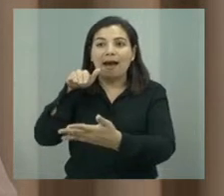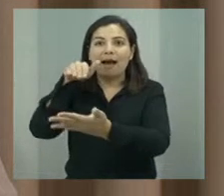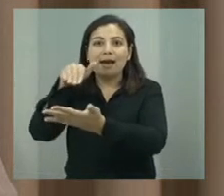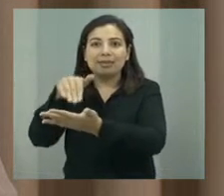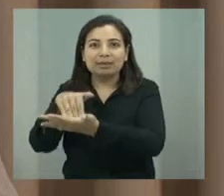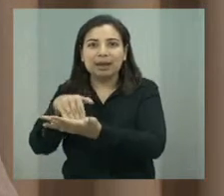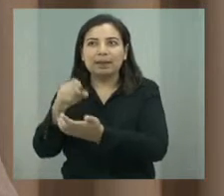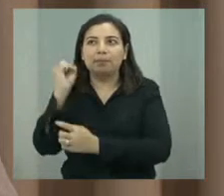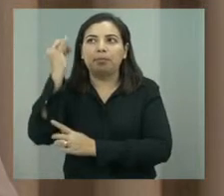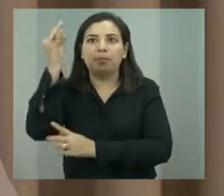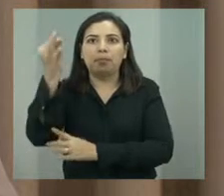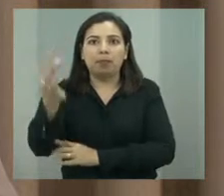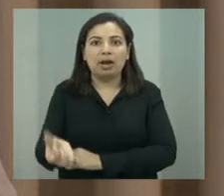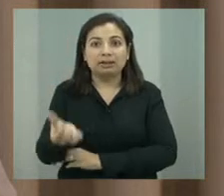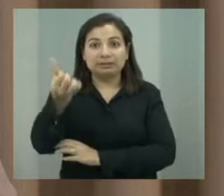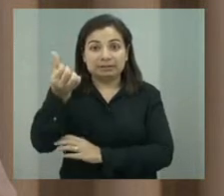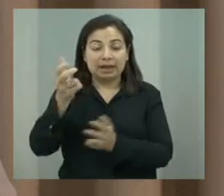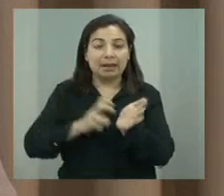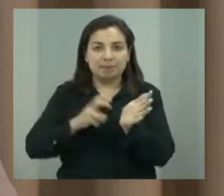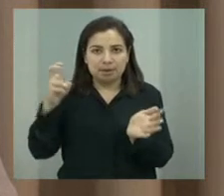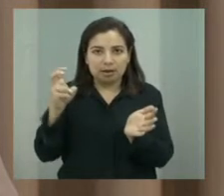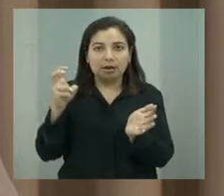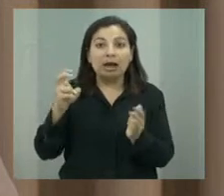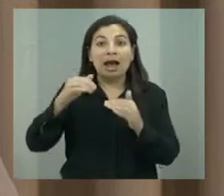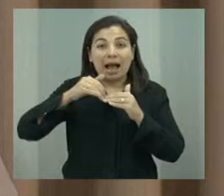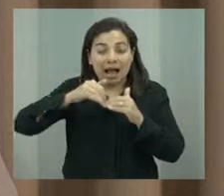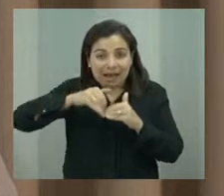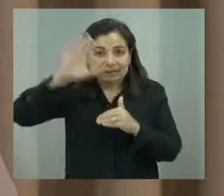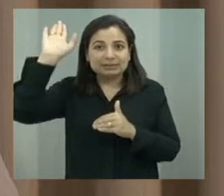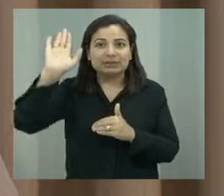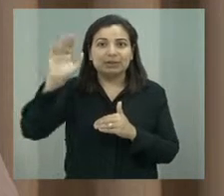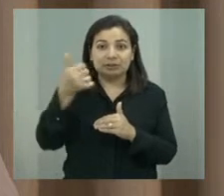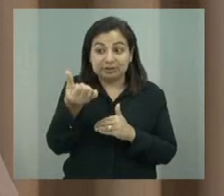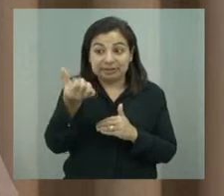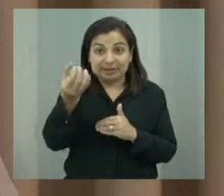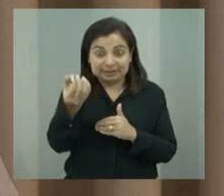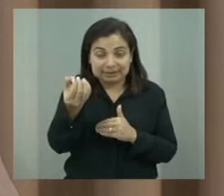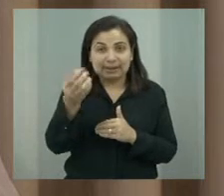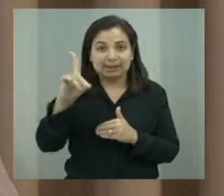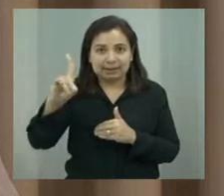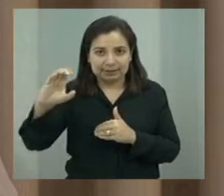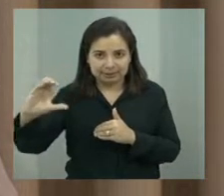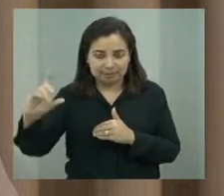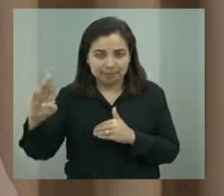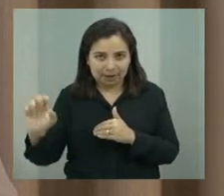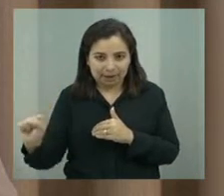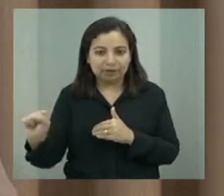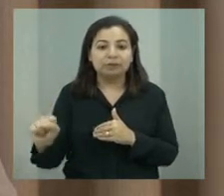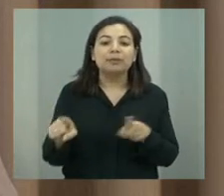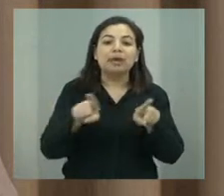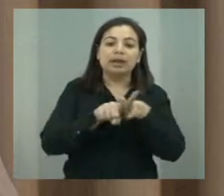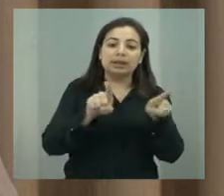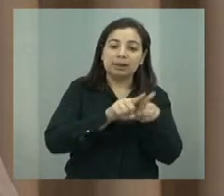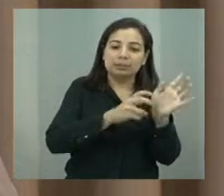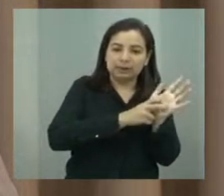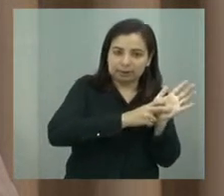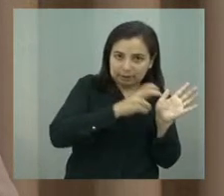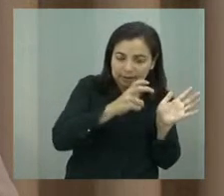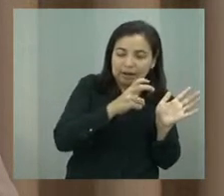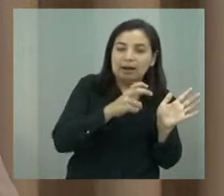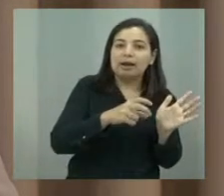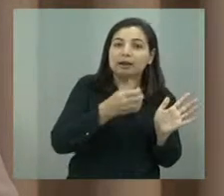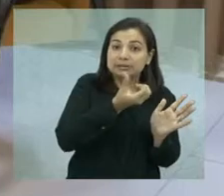6 da manhã, acima de 60 decibéis, e no período diurno, que é o de 6 da manhã às 22 horas, acima